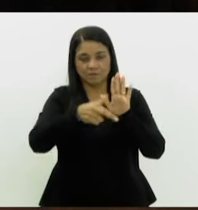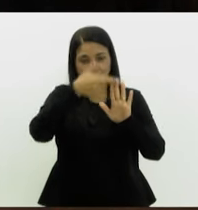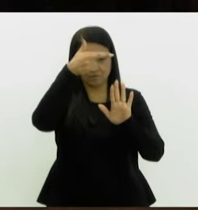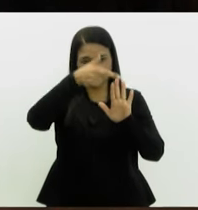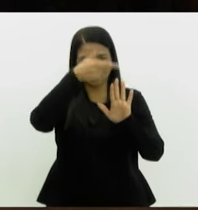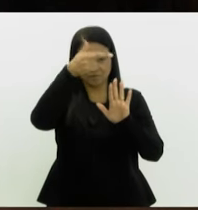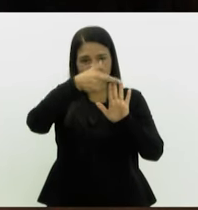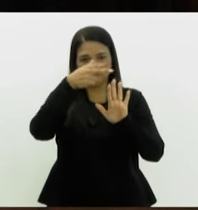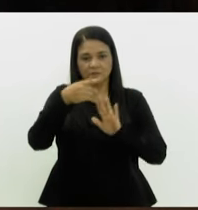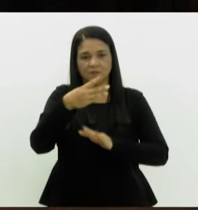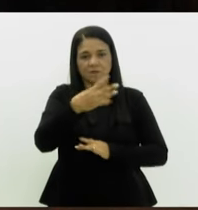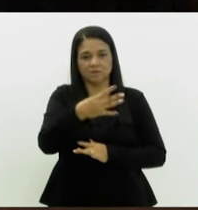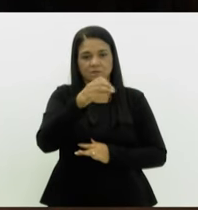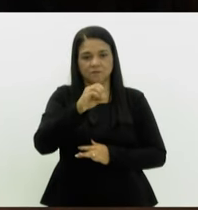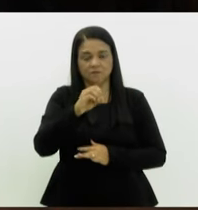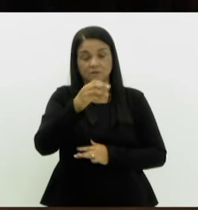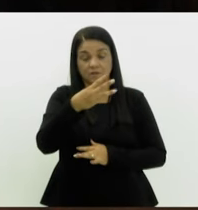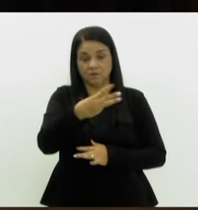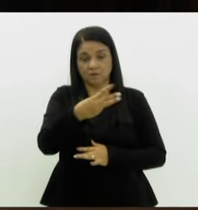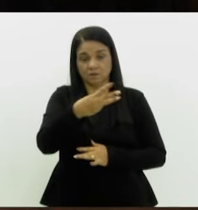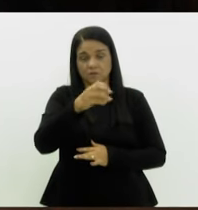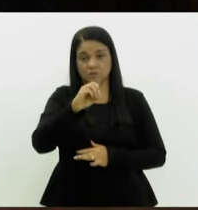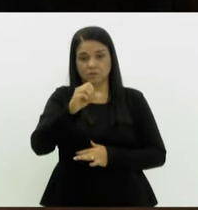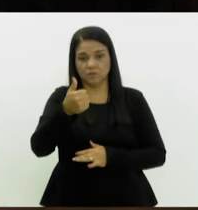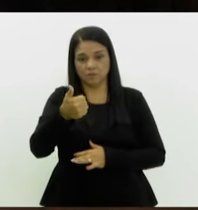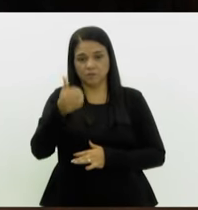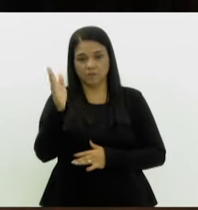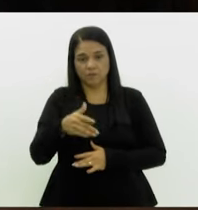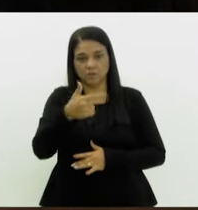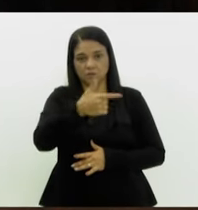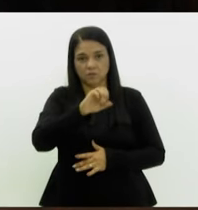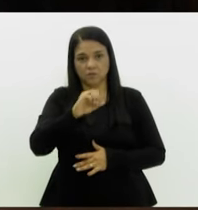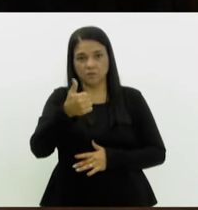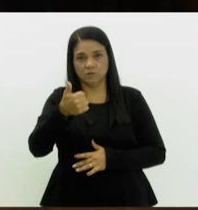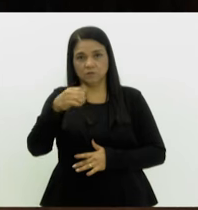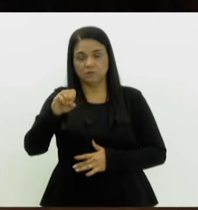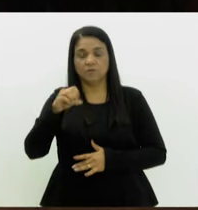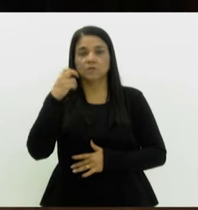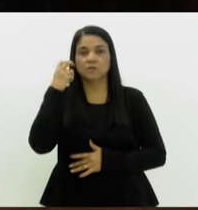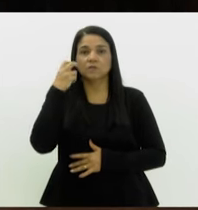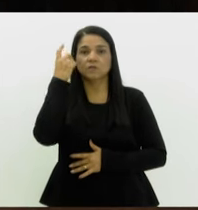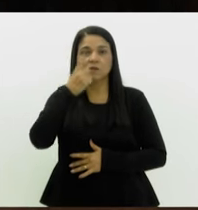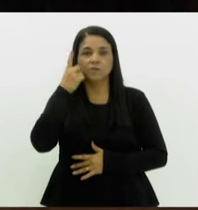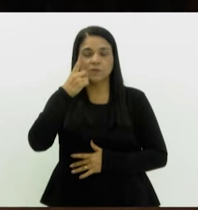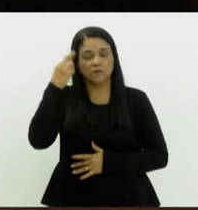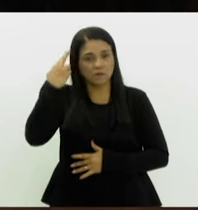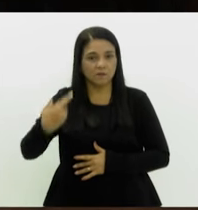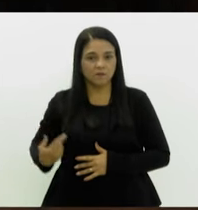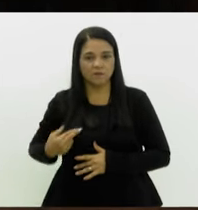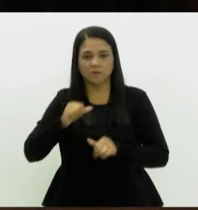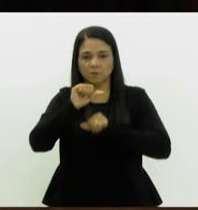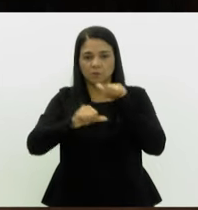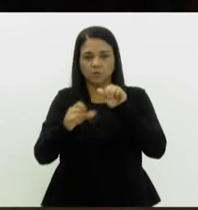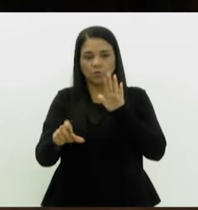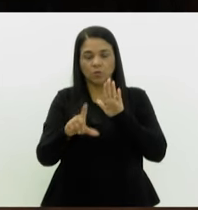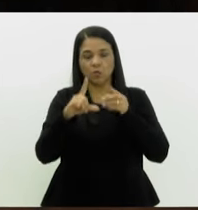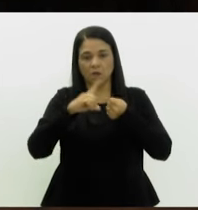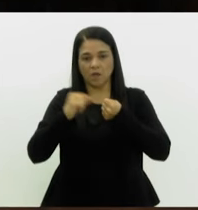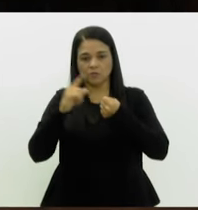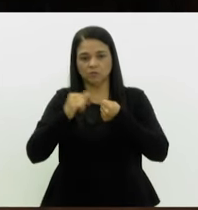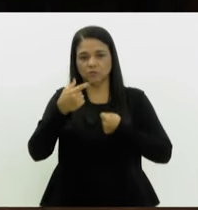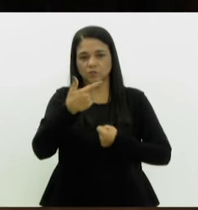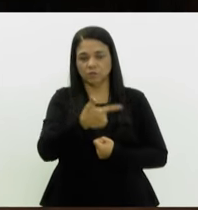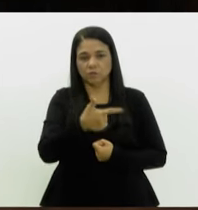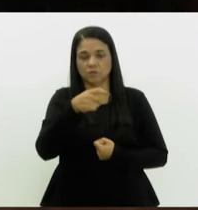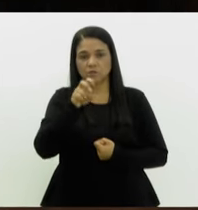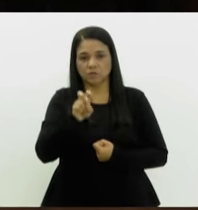número 301/2019, de autoria da nossa deputada Renata Souza, que altera o artigo 252